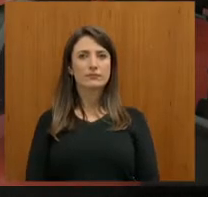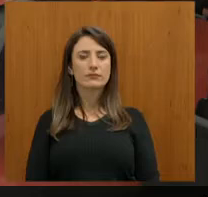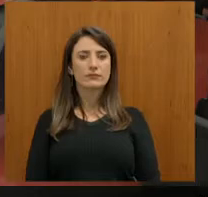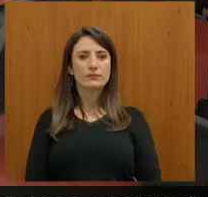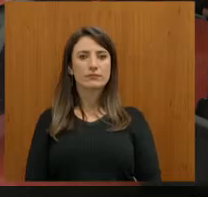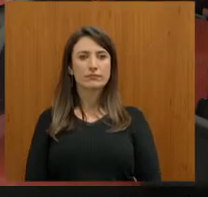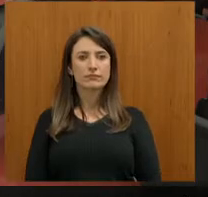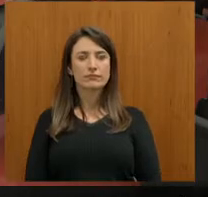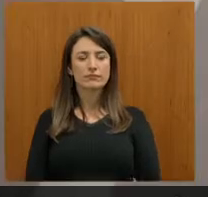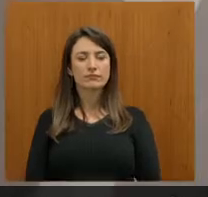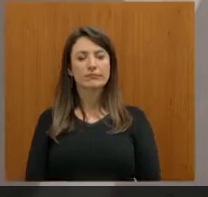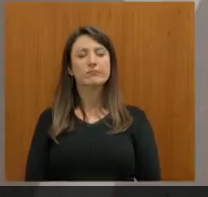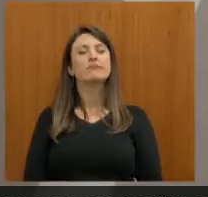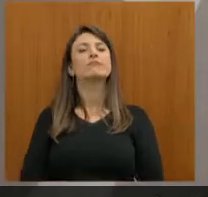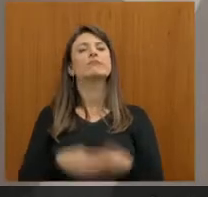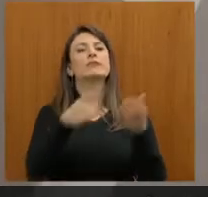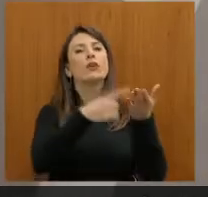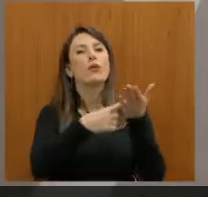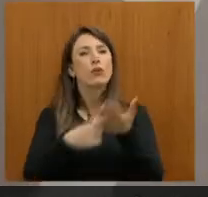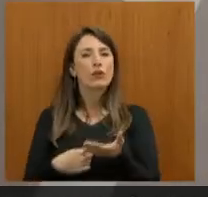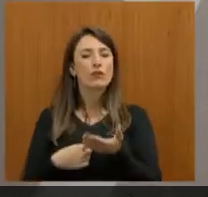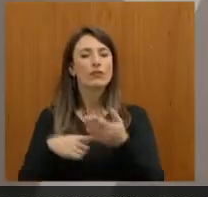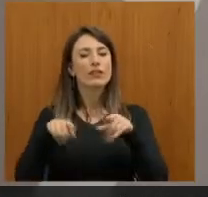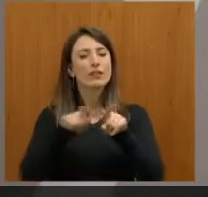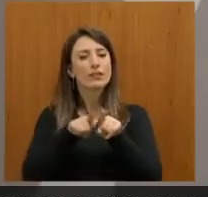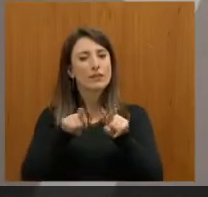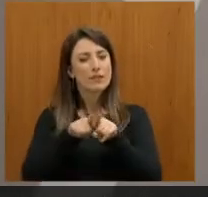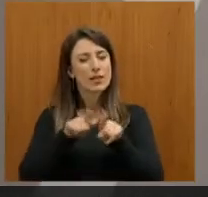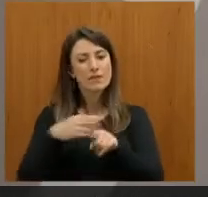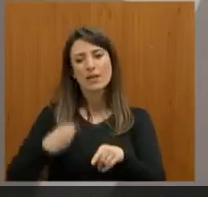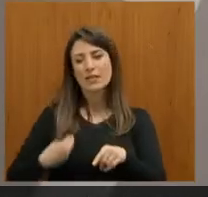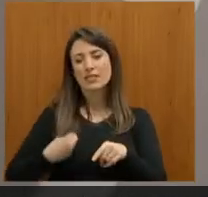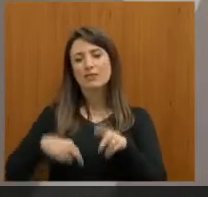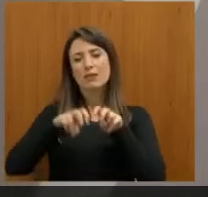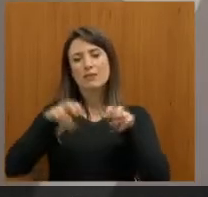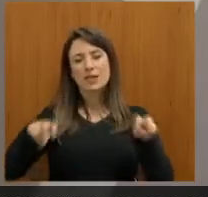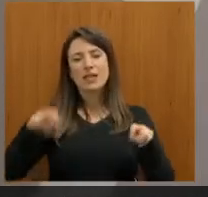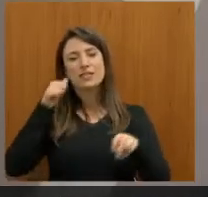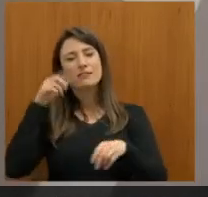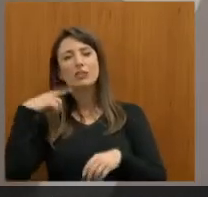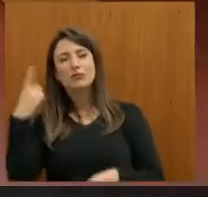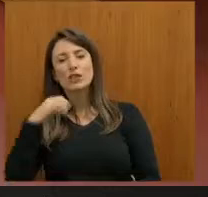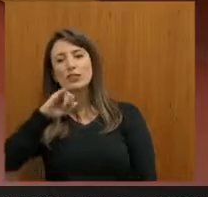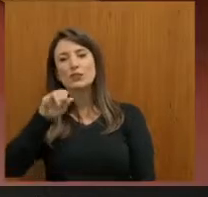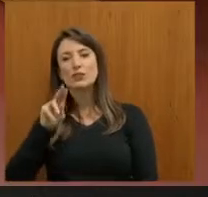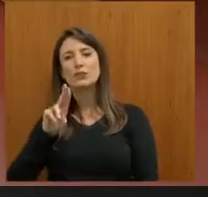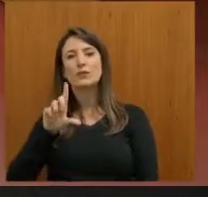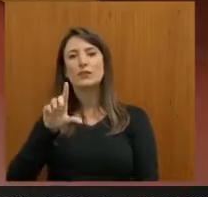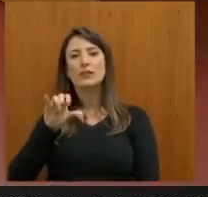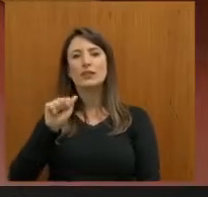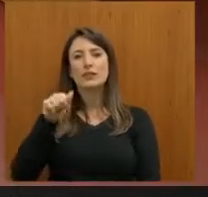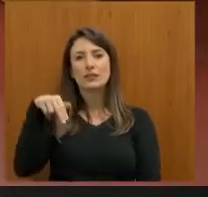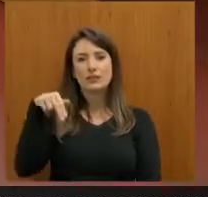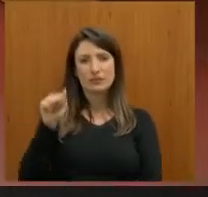te convido também para compor a mesa advogada Juliana normand Azevedo